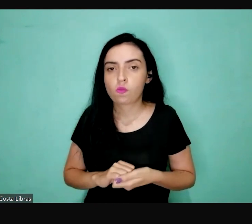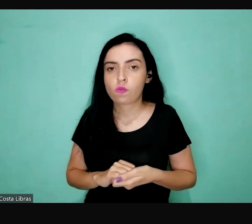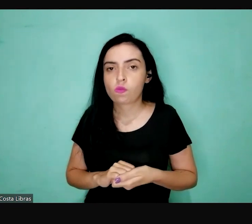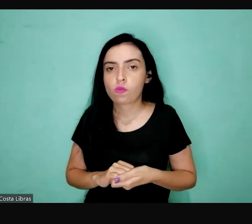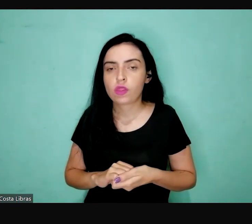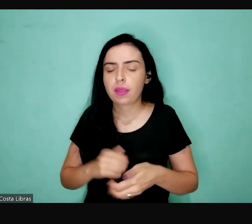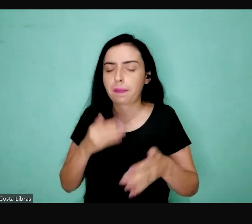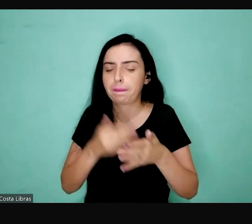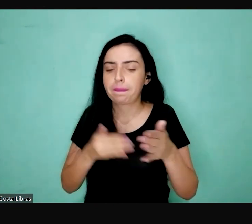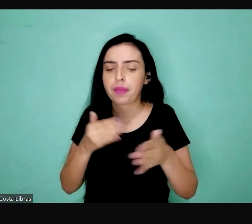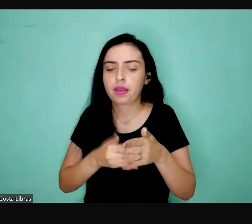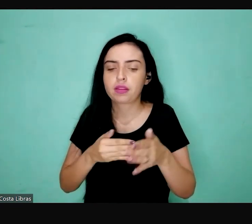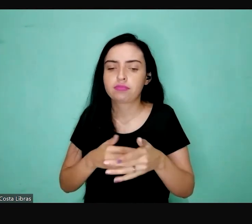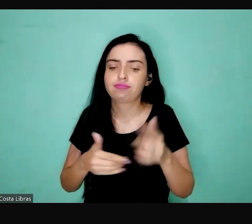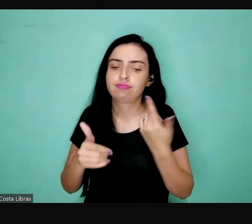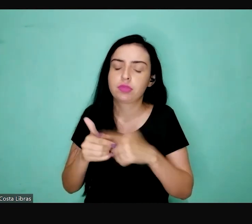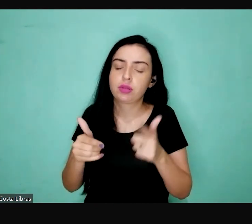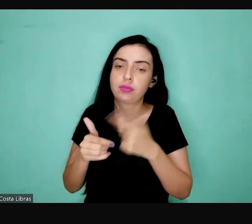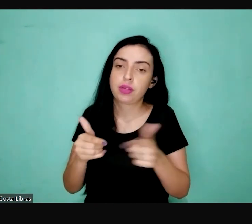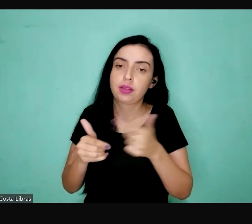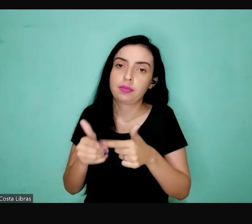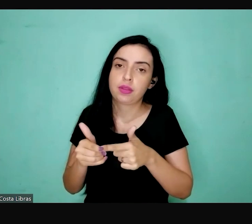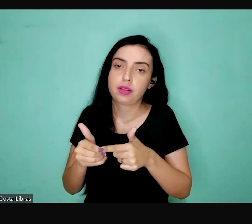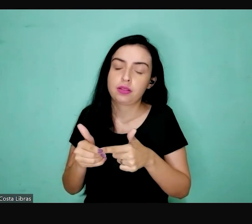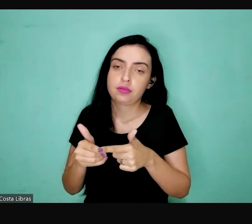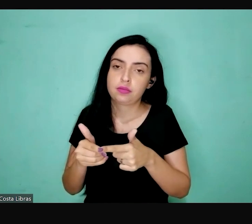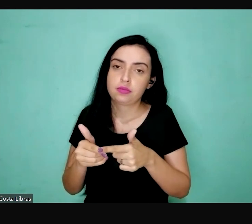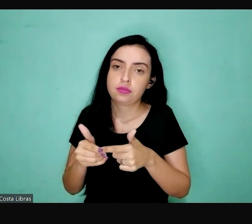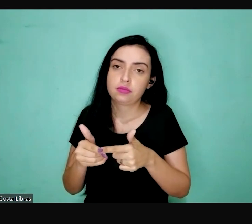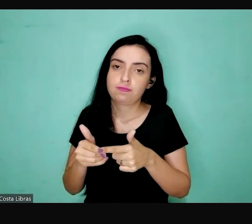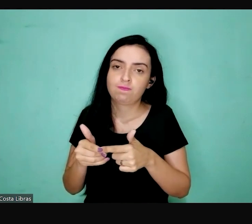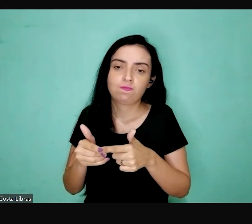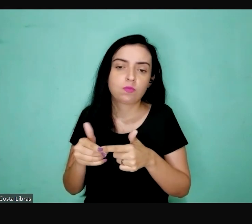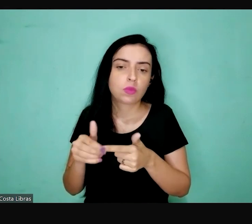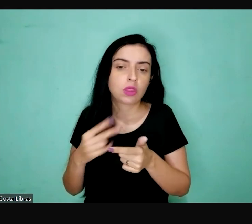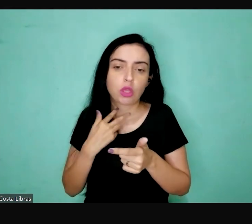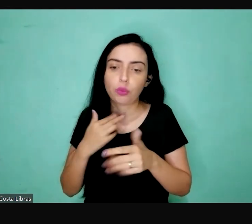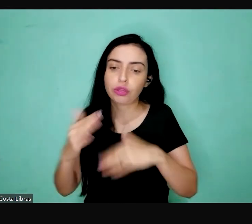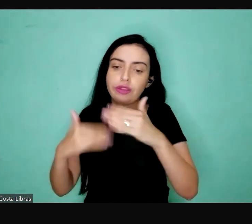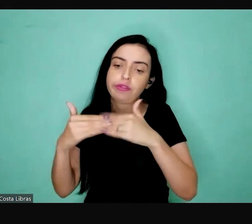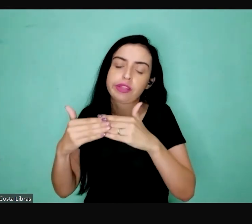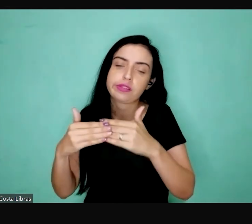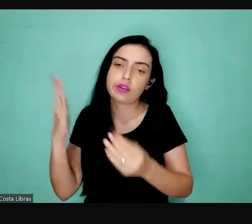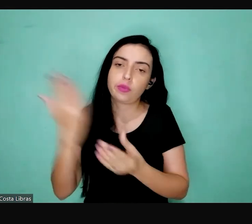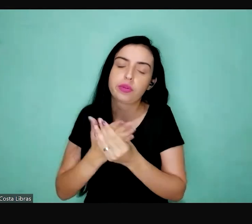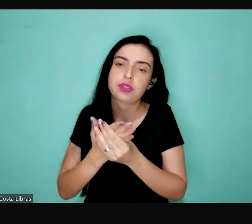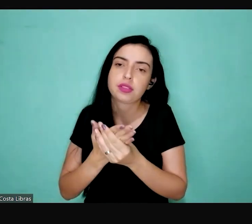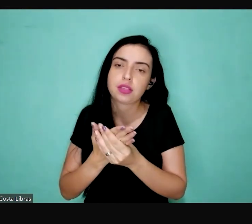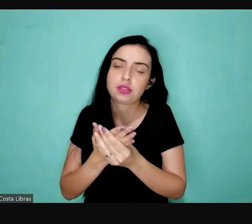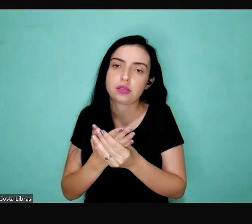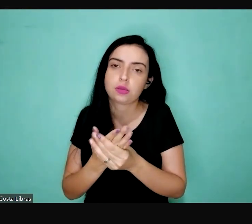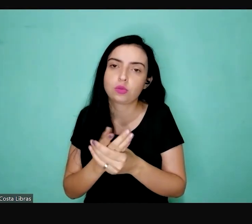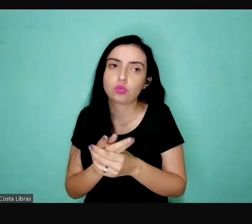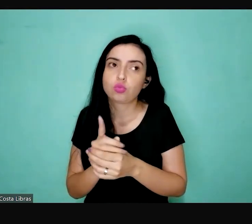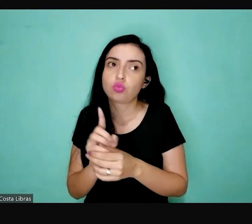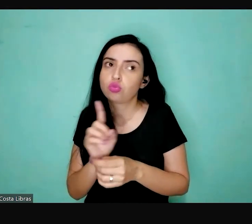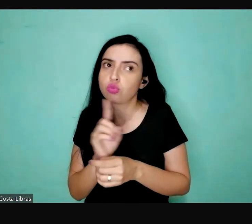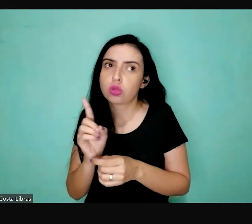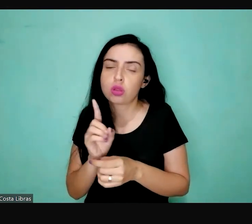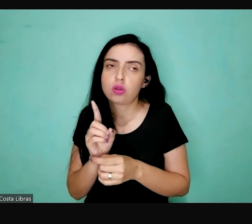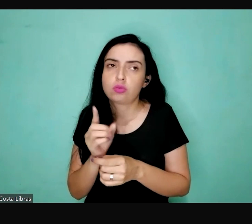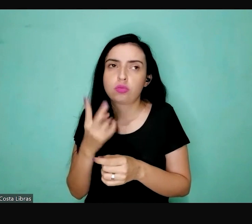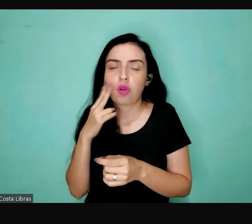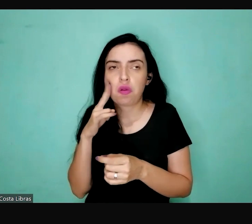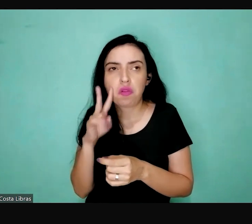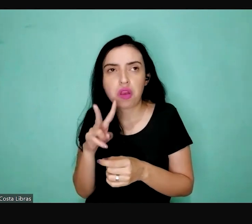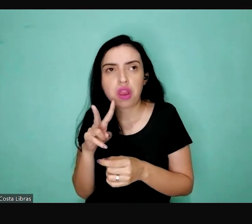travas e com problemas para não deixar avançar o processo. Não só também não olhar o